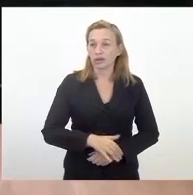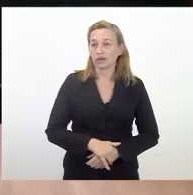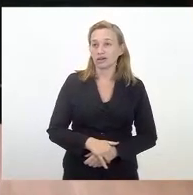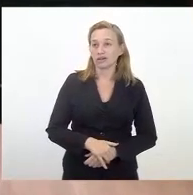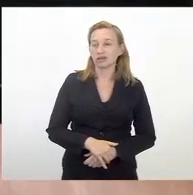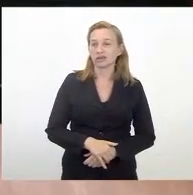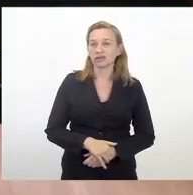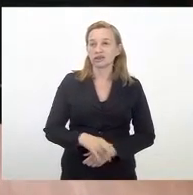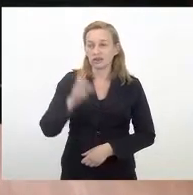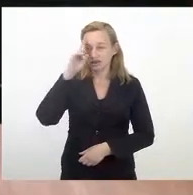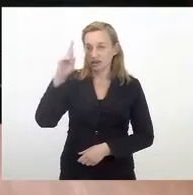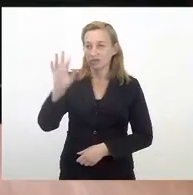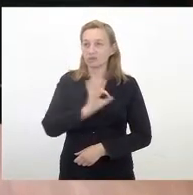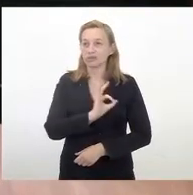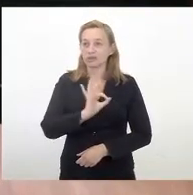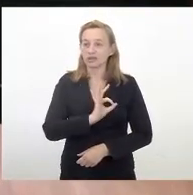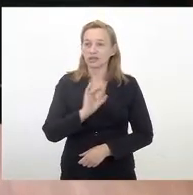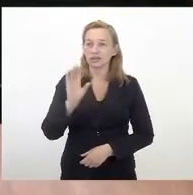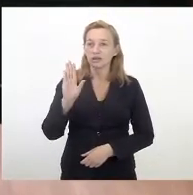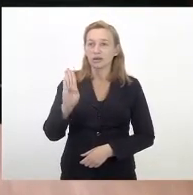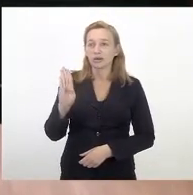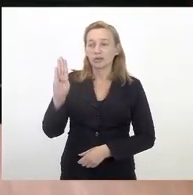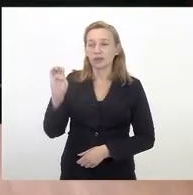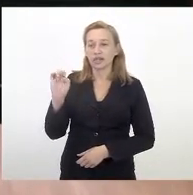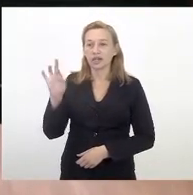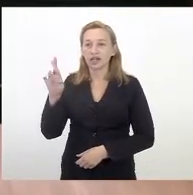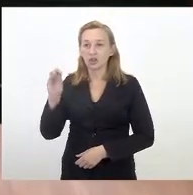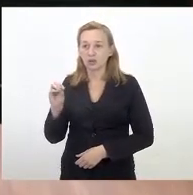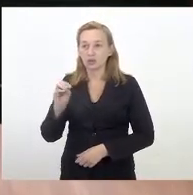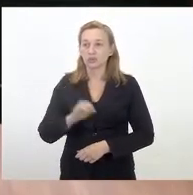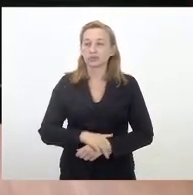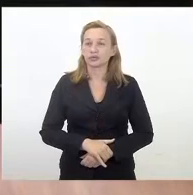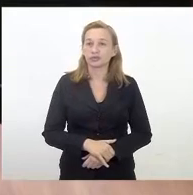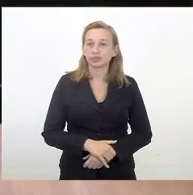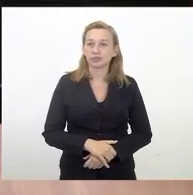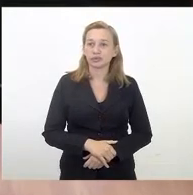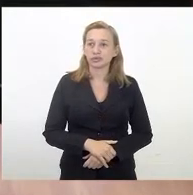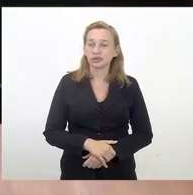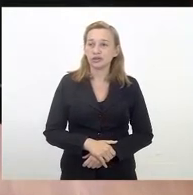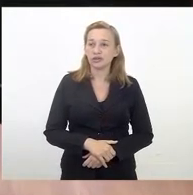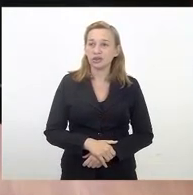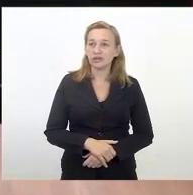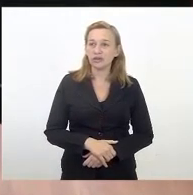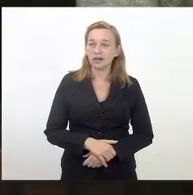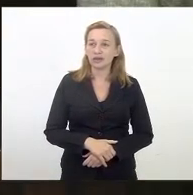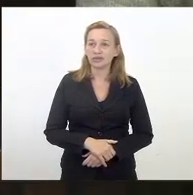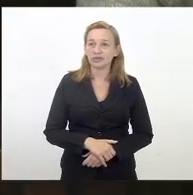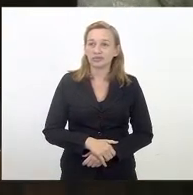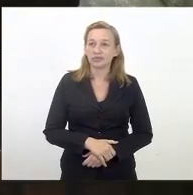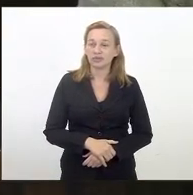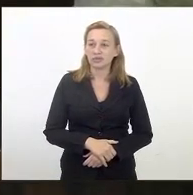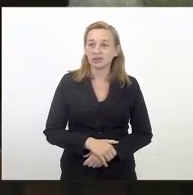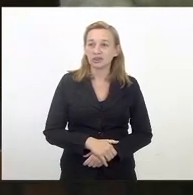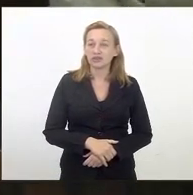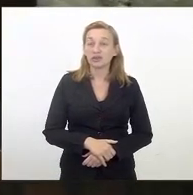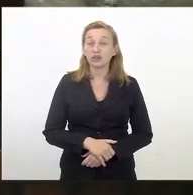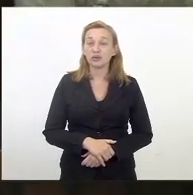o Subtenente Bernardo a E aí é congelou